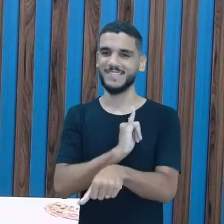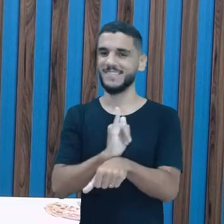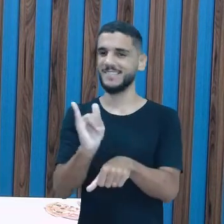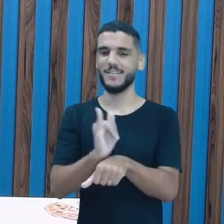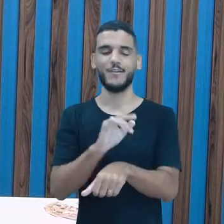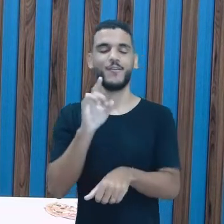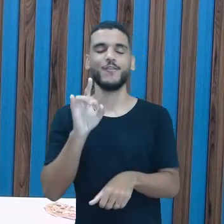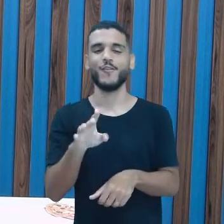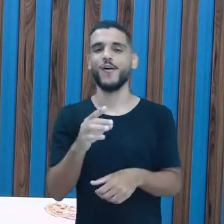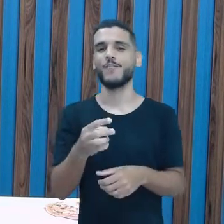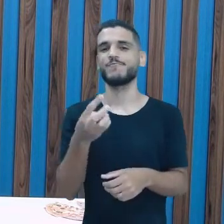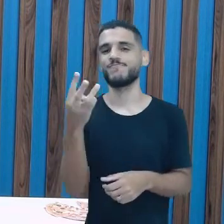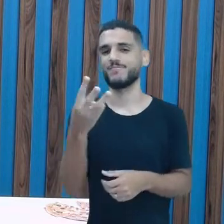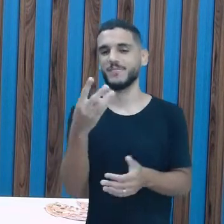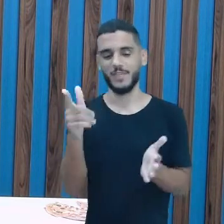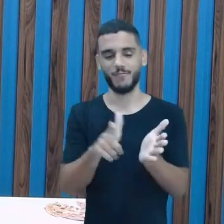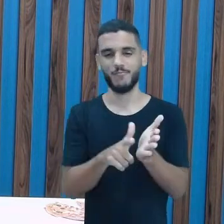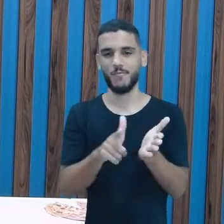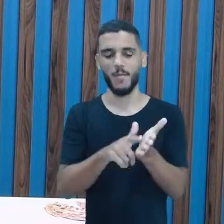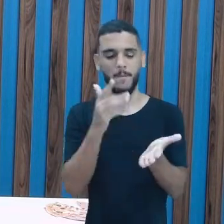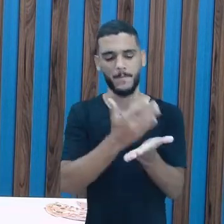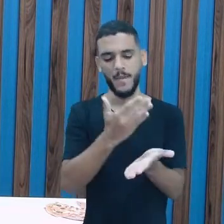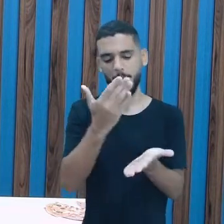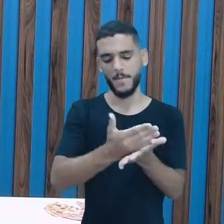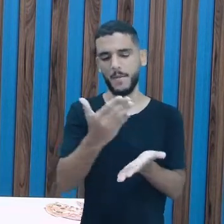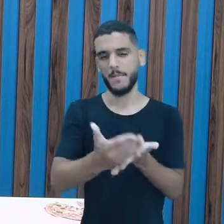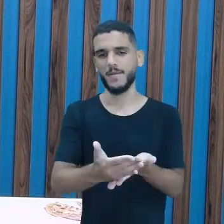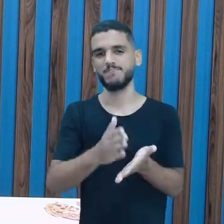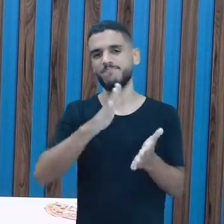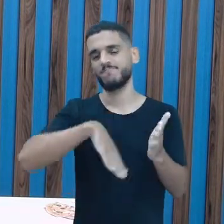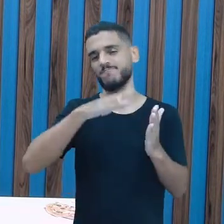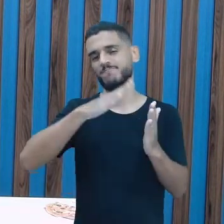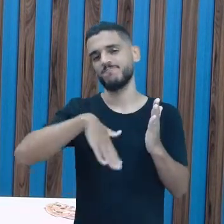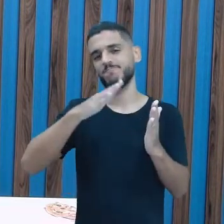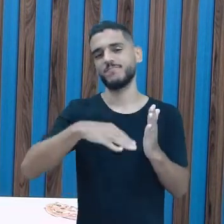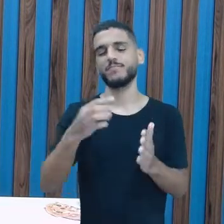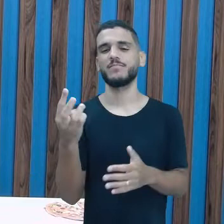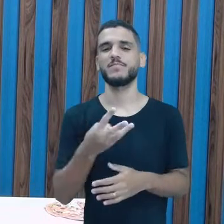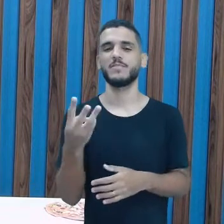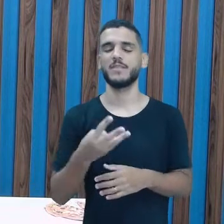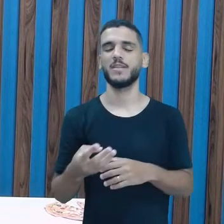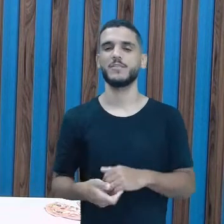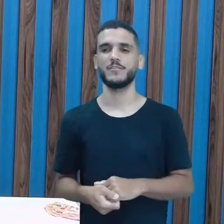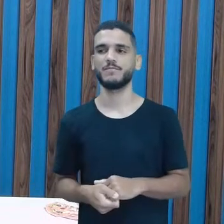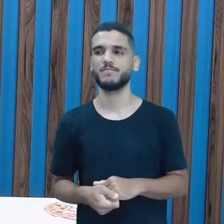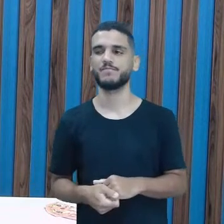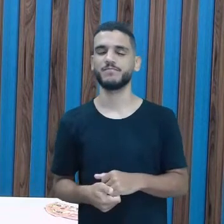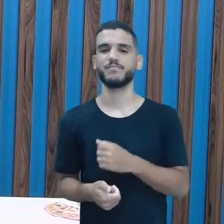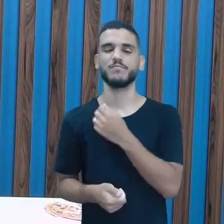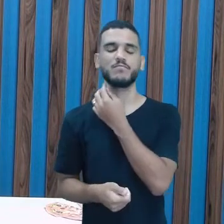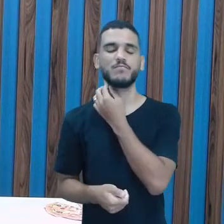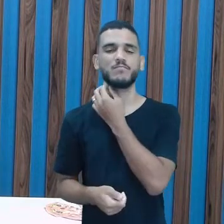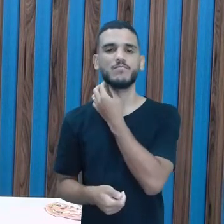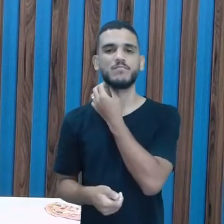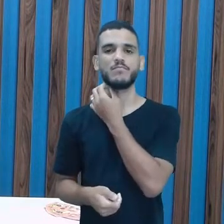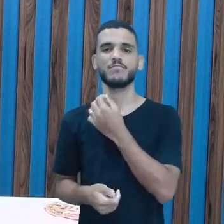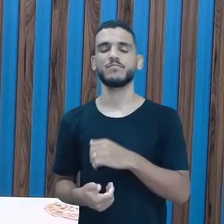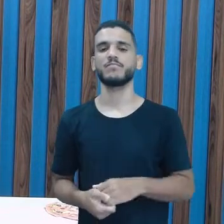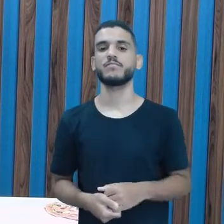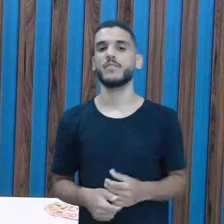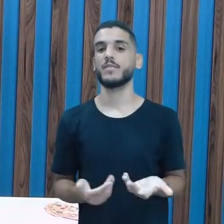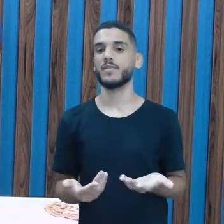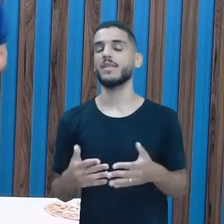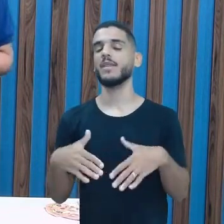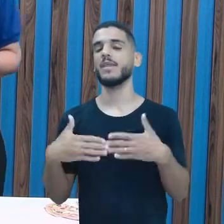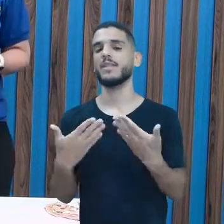3 partes iguais, né? Então, ele pintou aqui 3 partes. Não pintou a metade. Então, correto